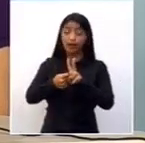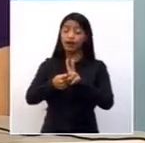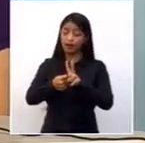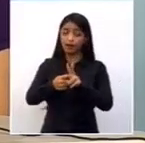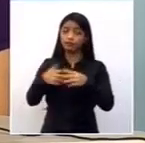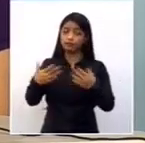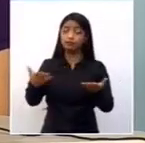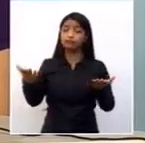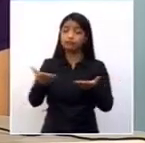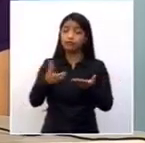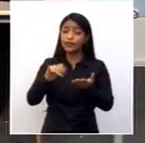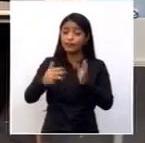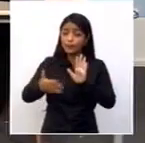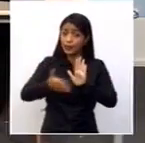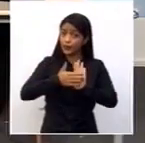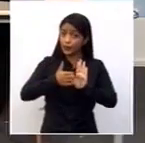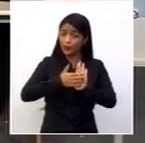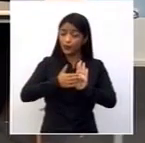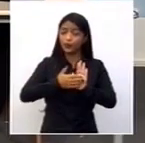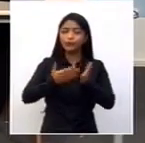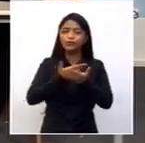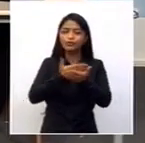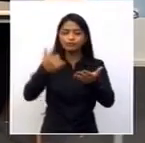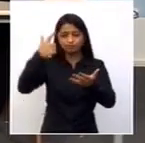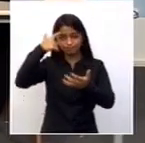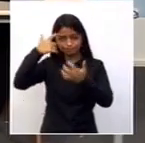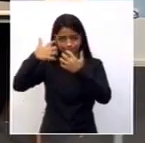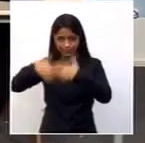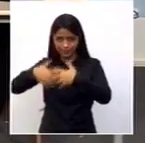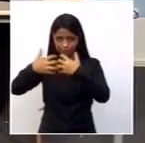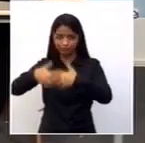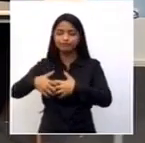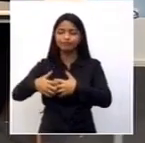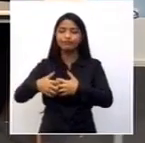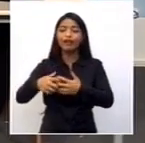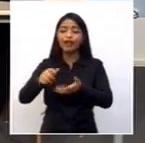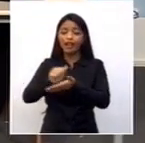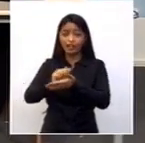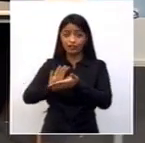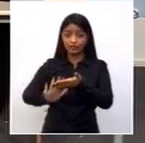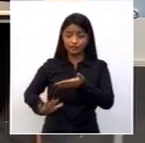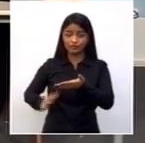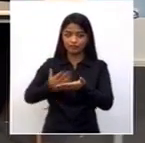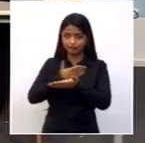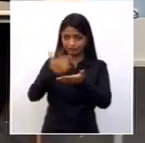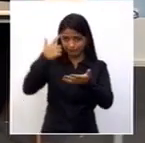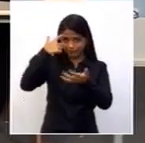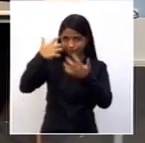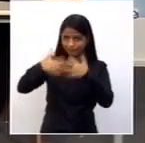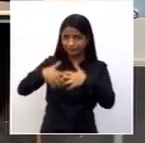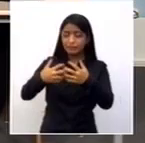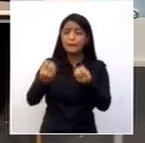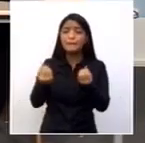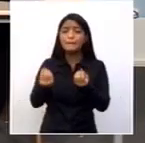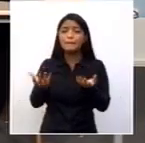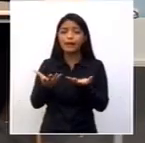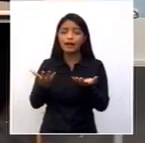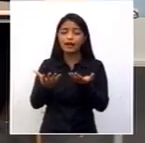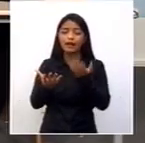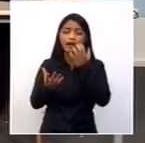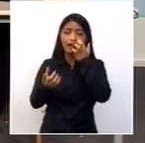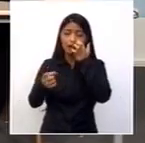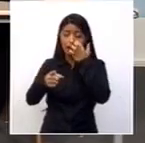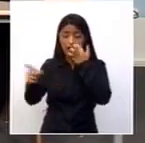então, uma reflexão, uma atividade para unir, né, o uso